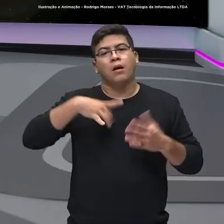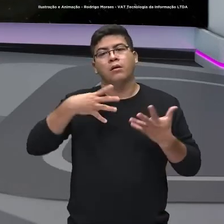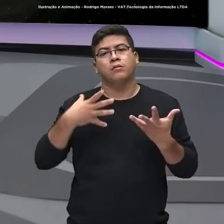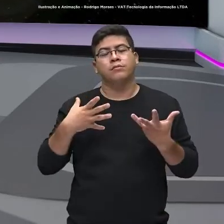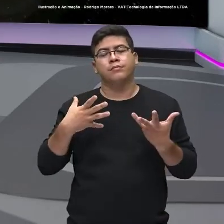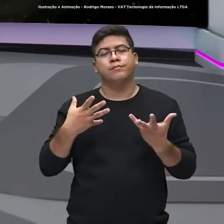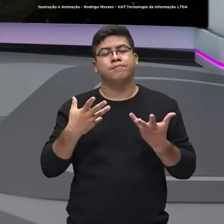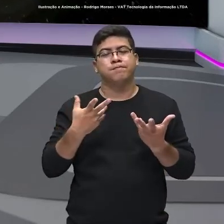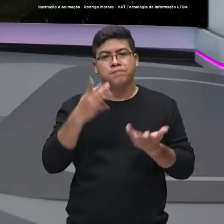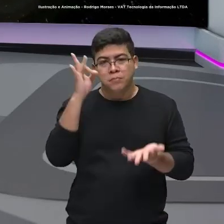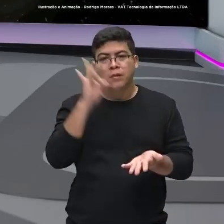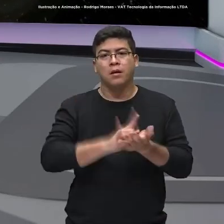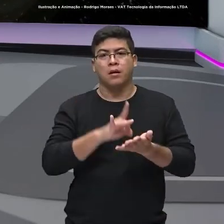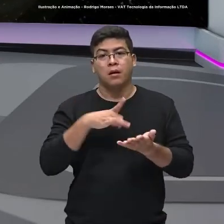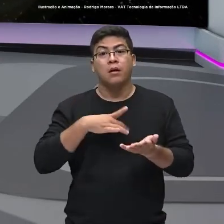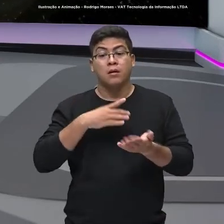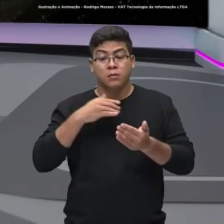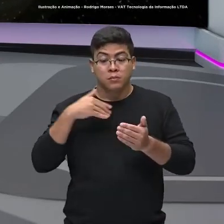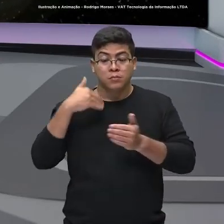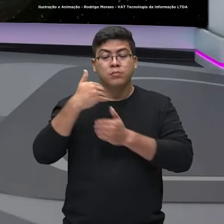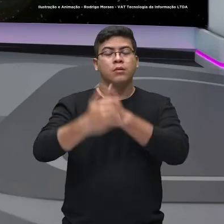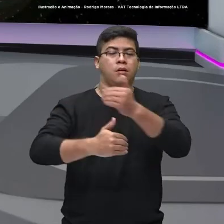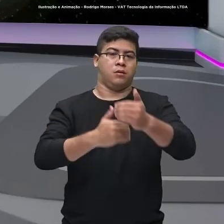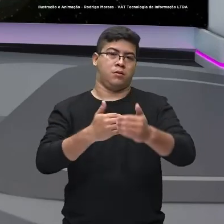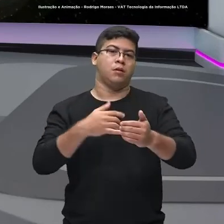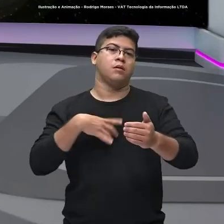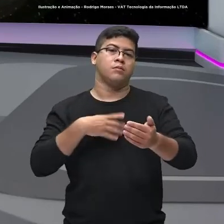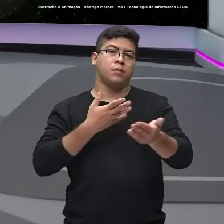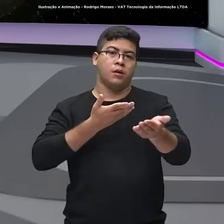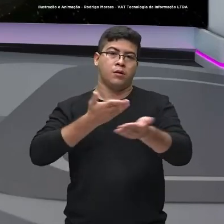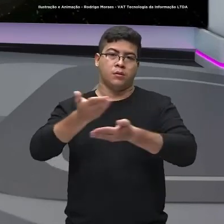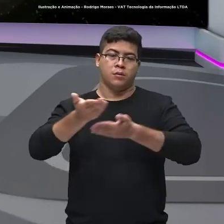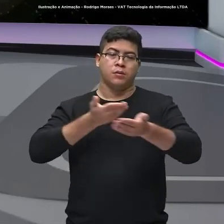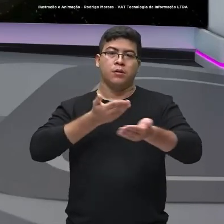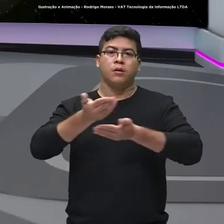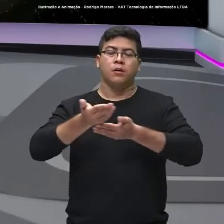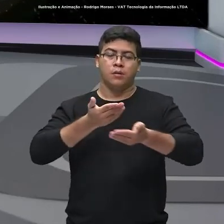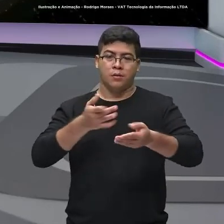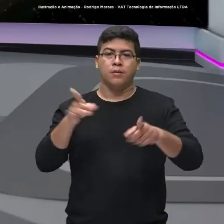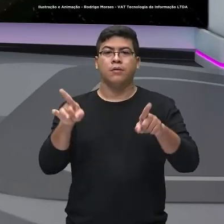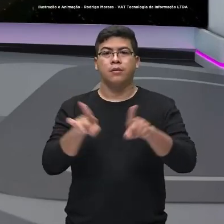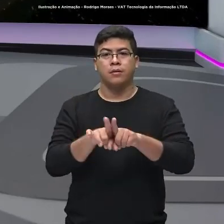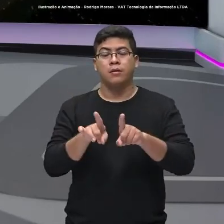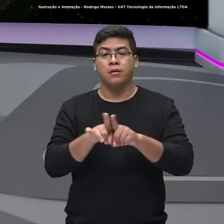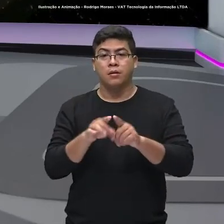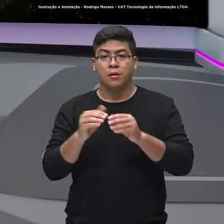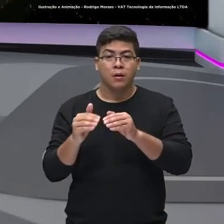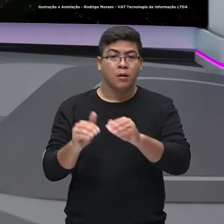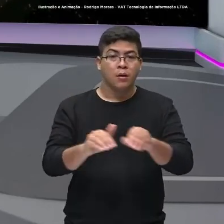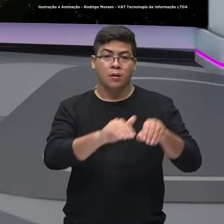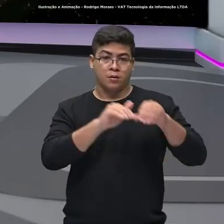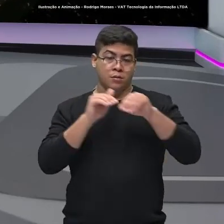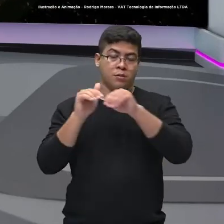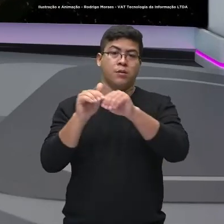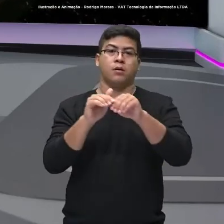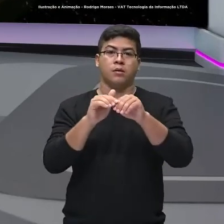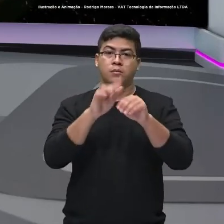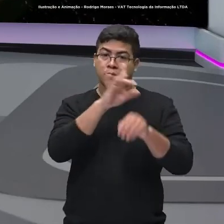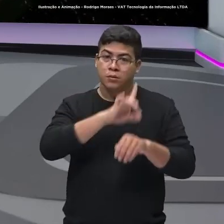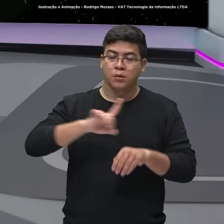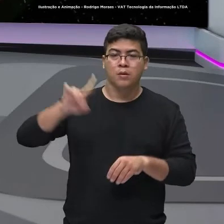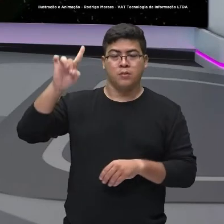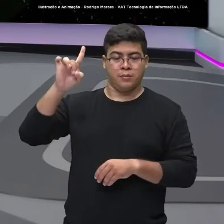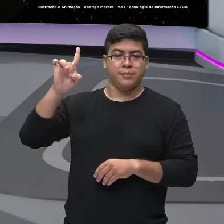autêntico passo para o relacionamento também dessa comunidade de fé com o divino, com a divindade,